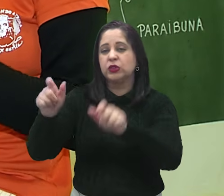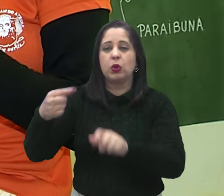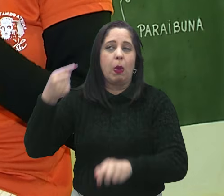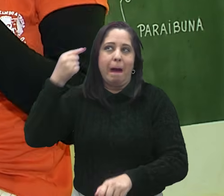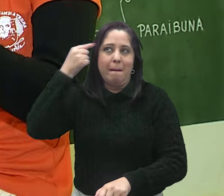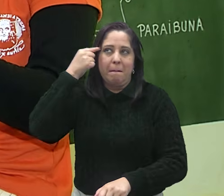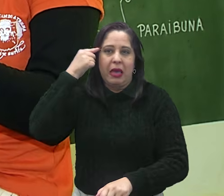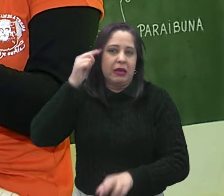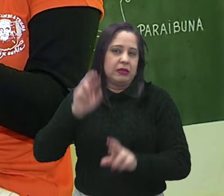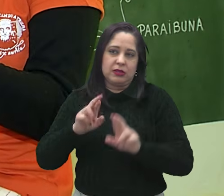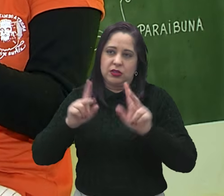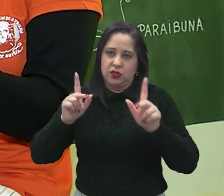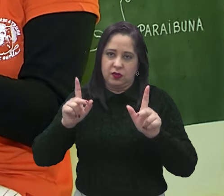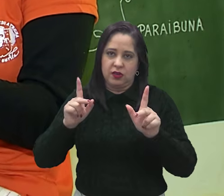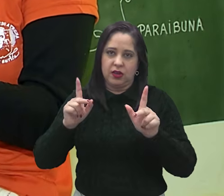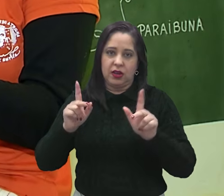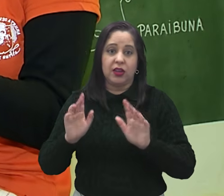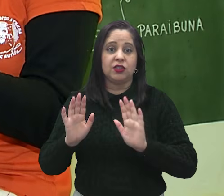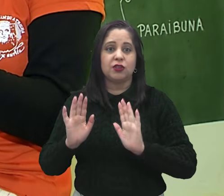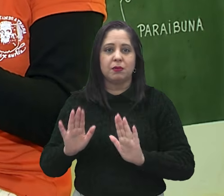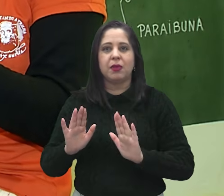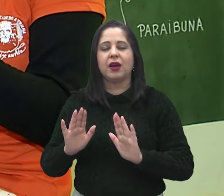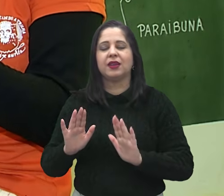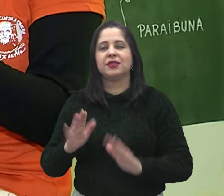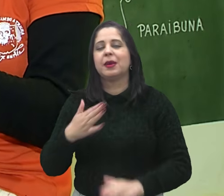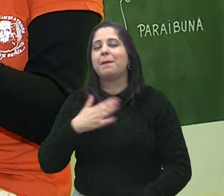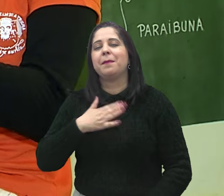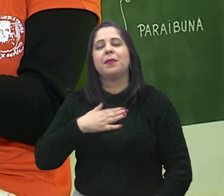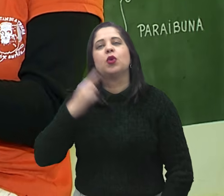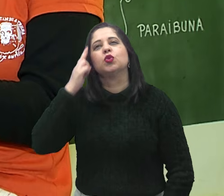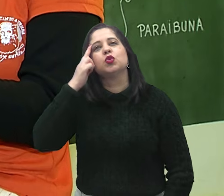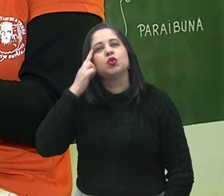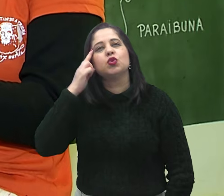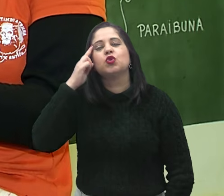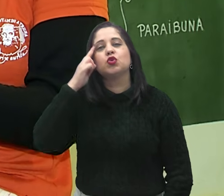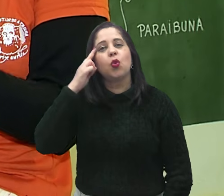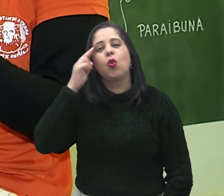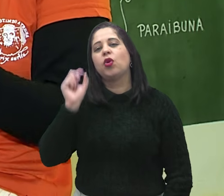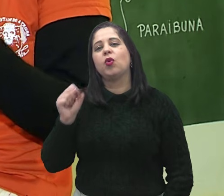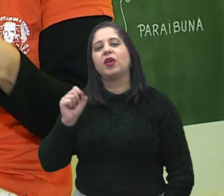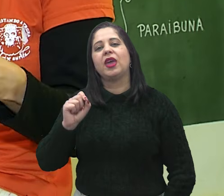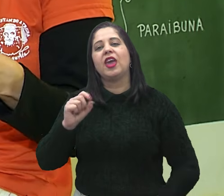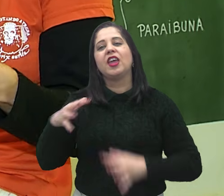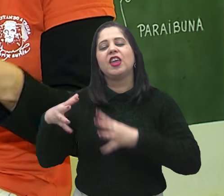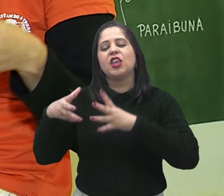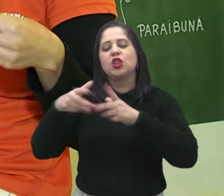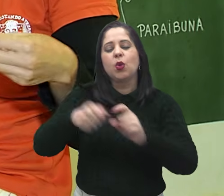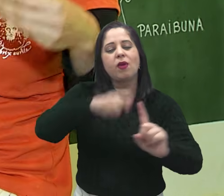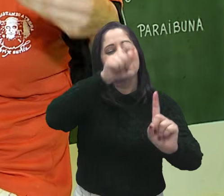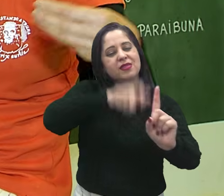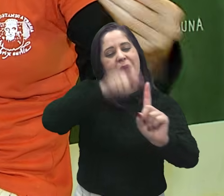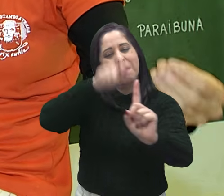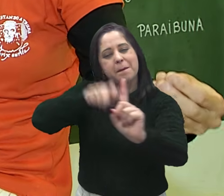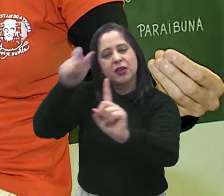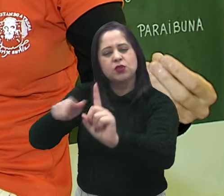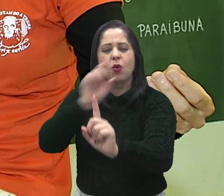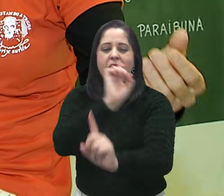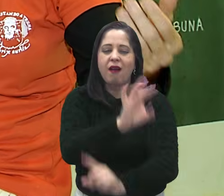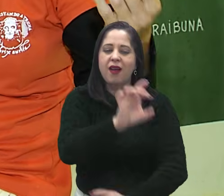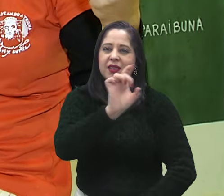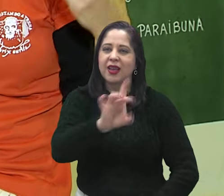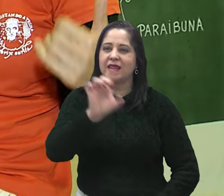complexidades. Mas esse seria o nosso sonho, né? Que o Ecomuseu não fosse necessário, porque cada um estaria